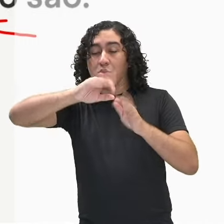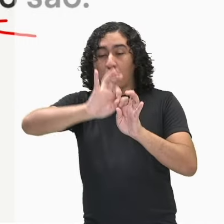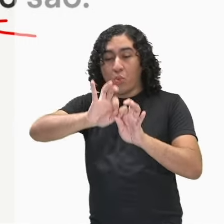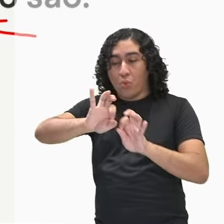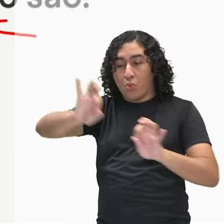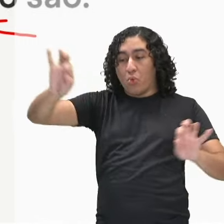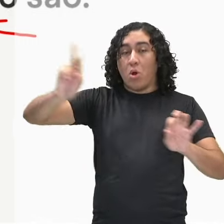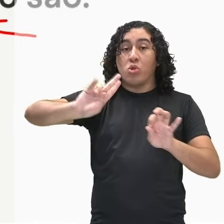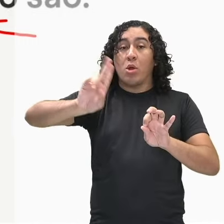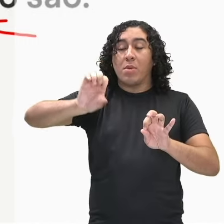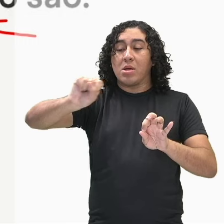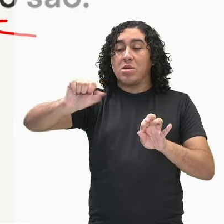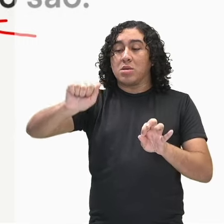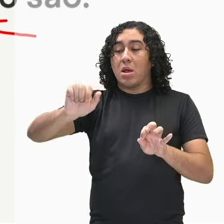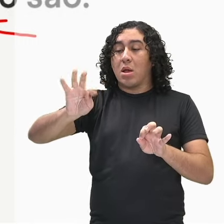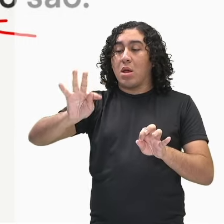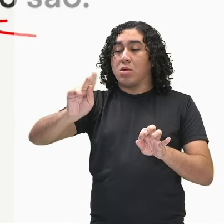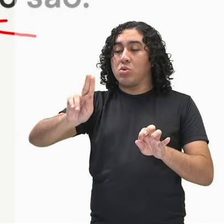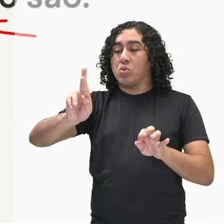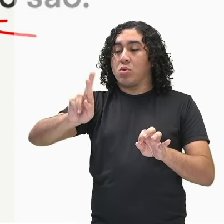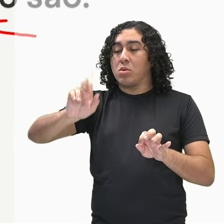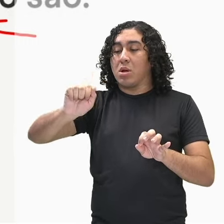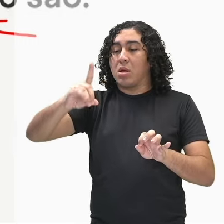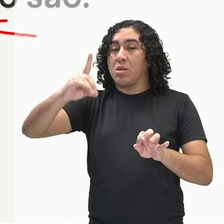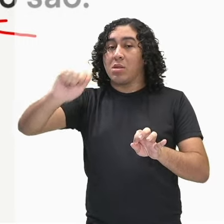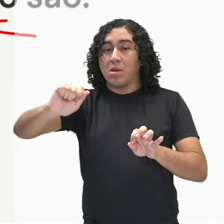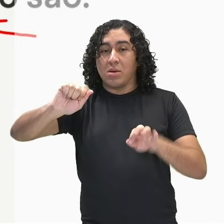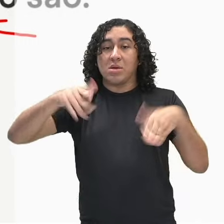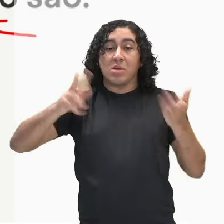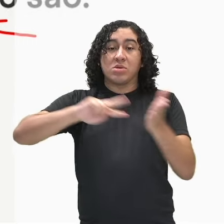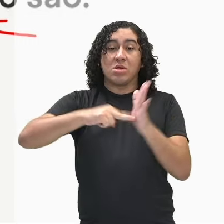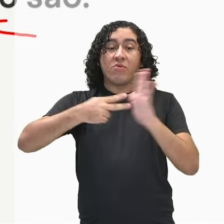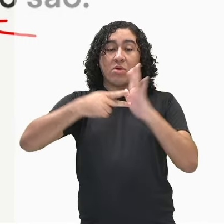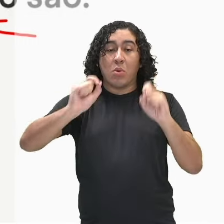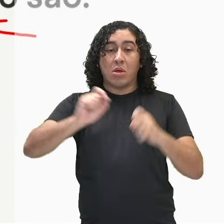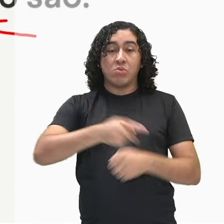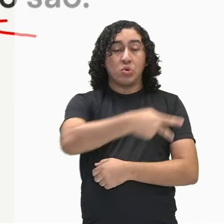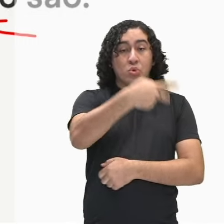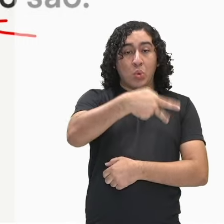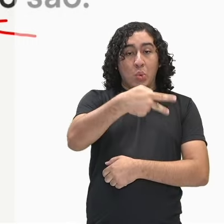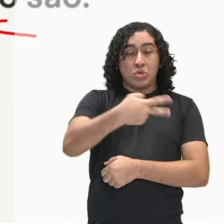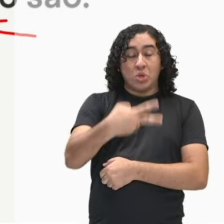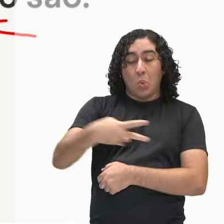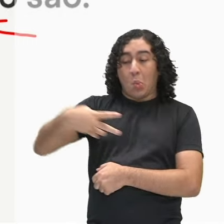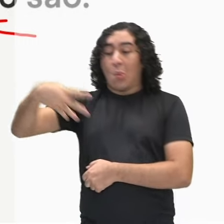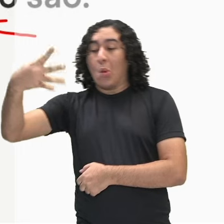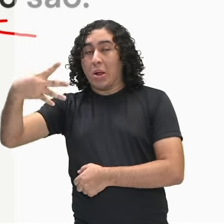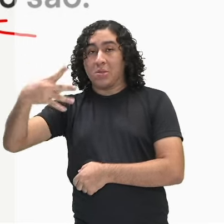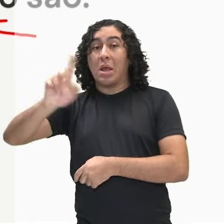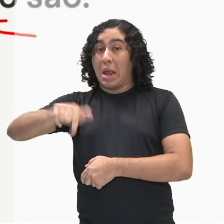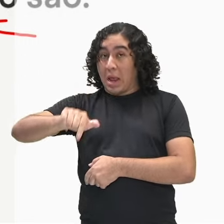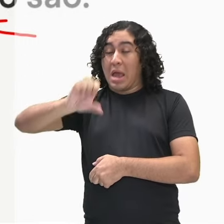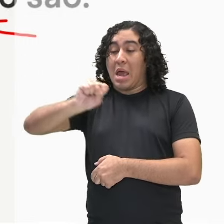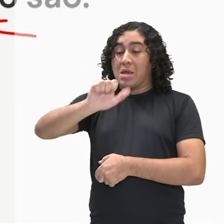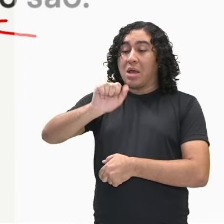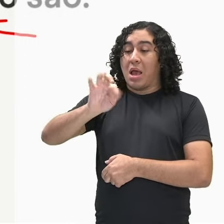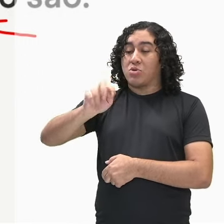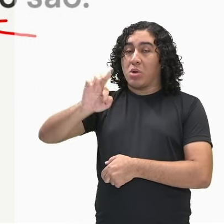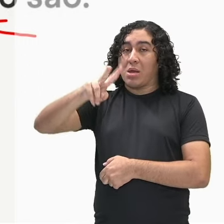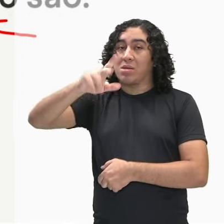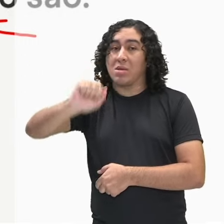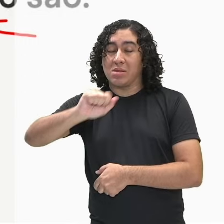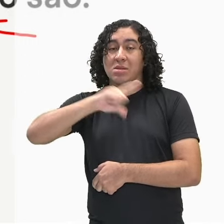Então este e este aqui, eles são soluções saturadas, ou seja, foi colocada